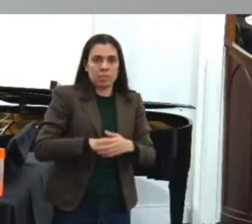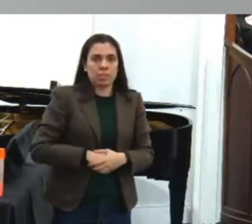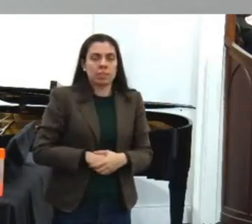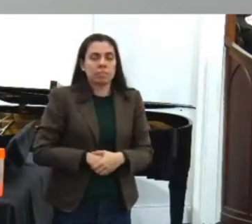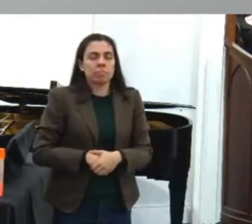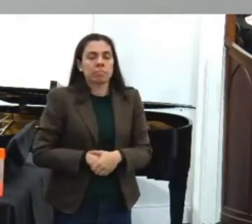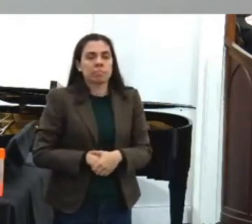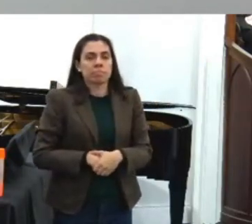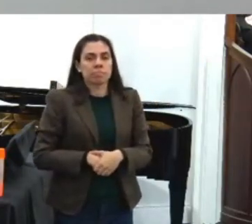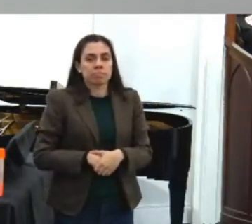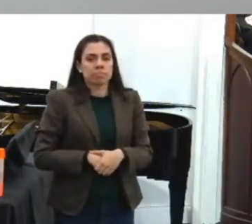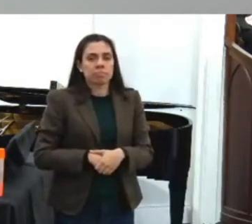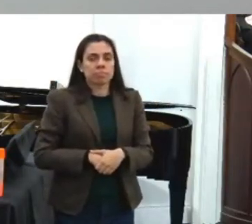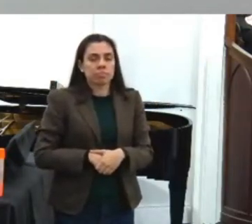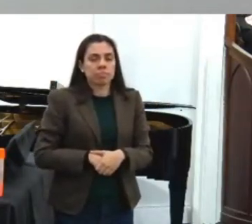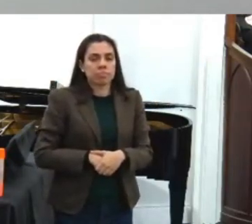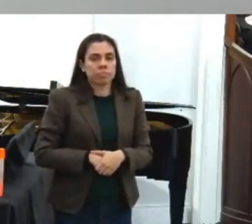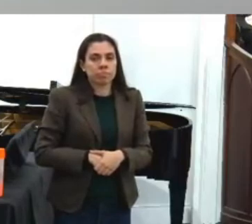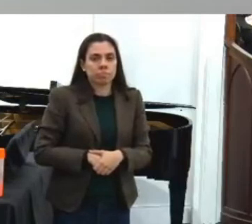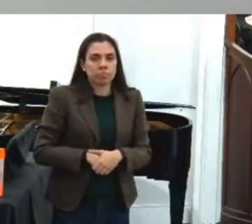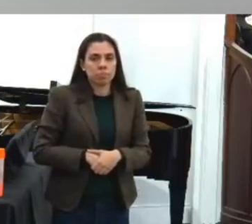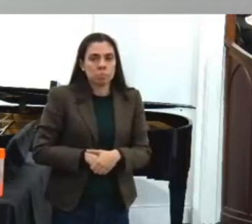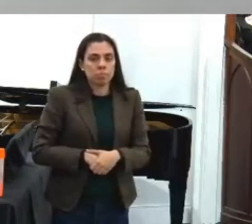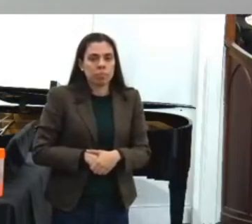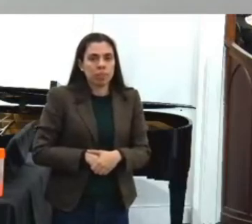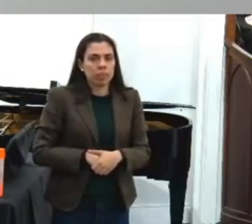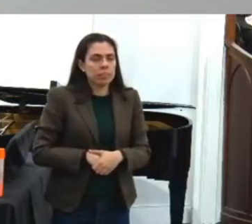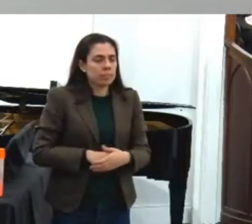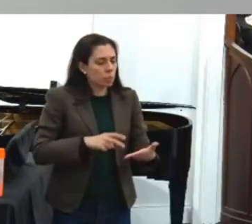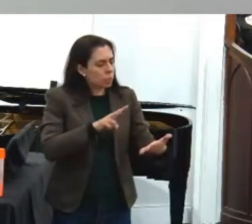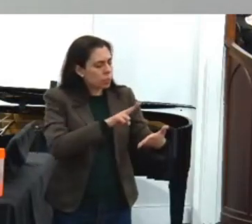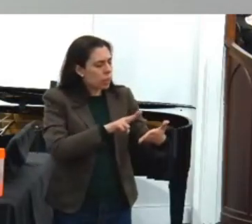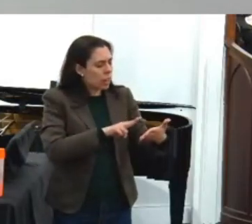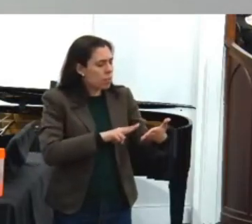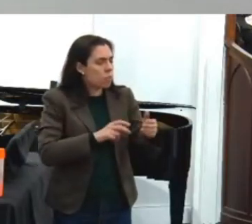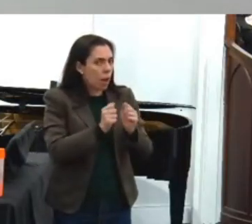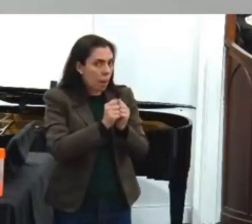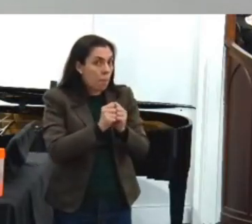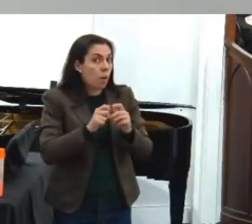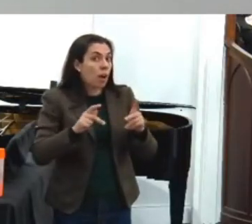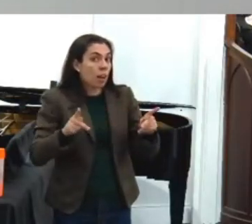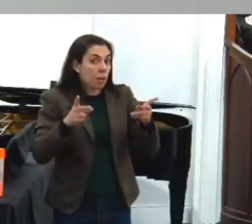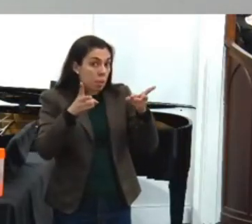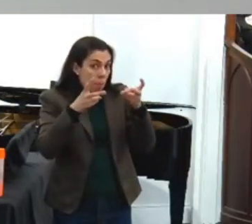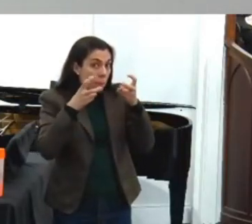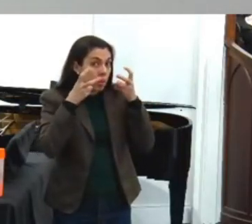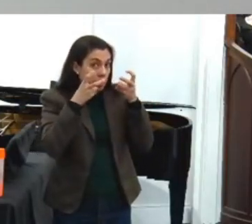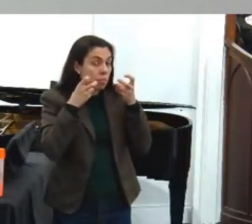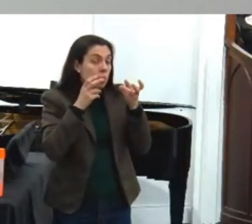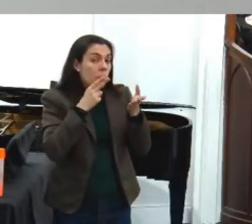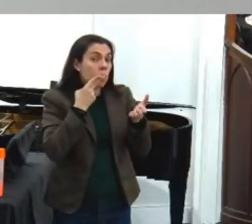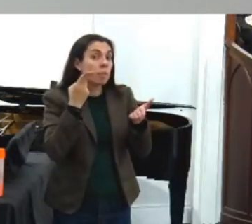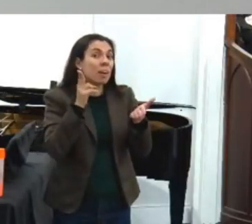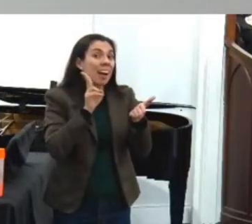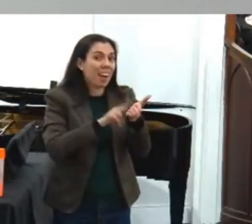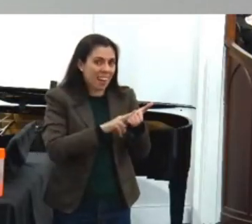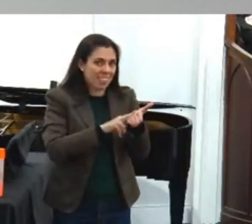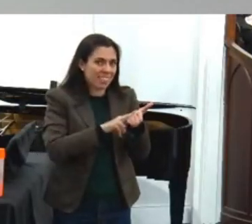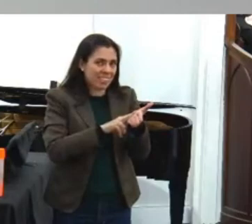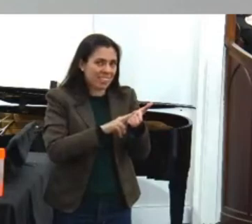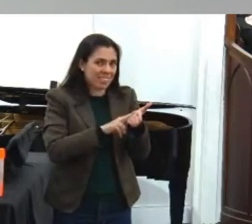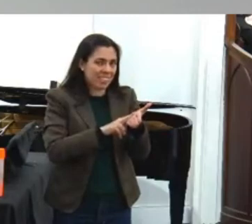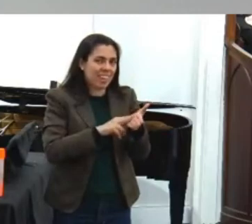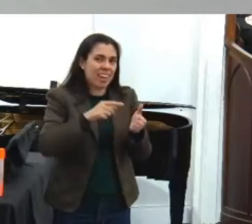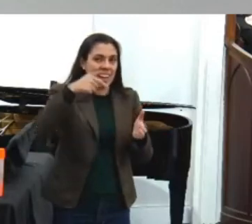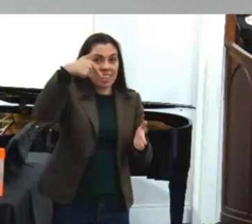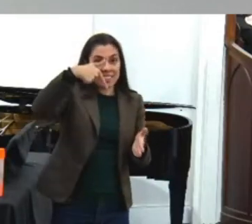de epístola do livro é visto, portanto, quando nós podemos ler as 7